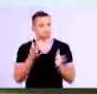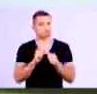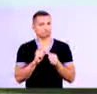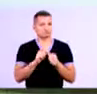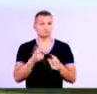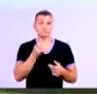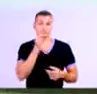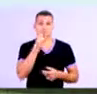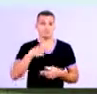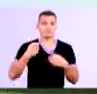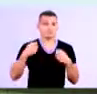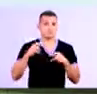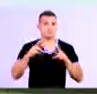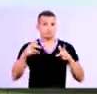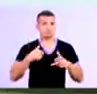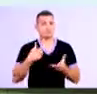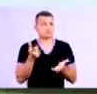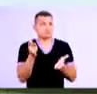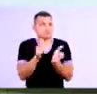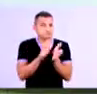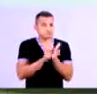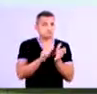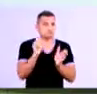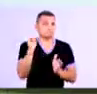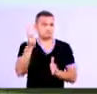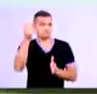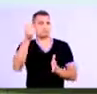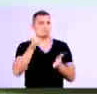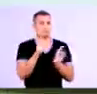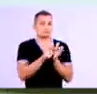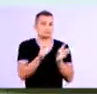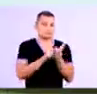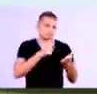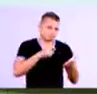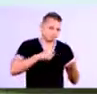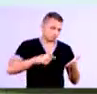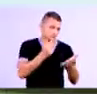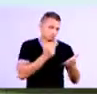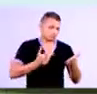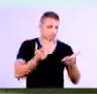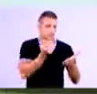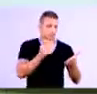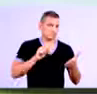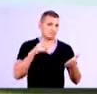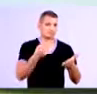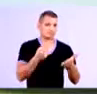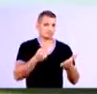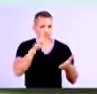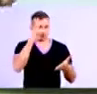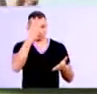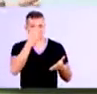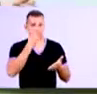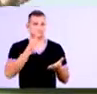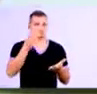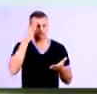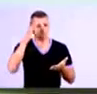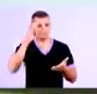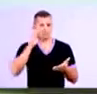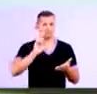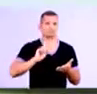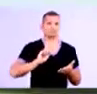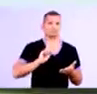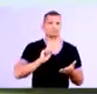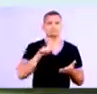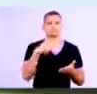vou, coloco no papel, tá? Faço o desenho, trago as ideias principais e